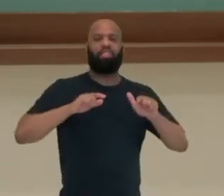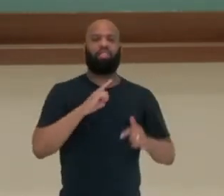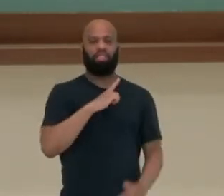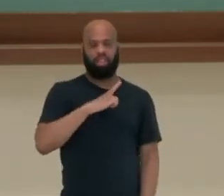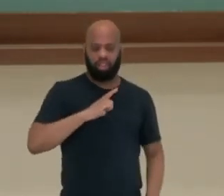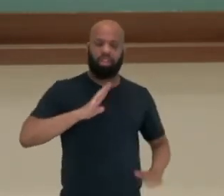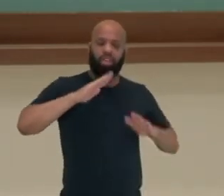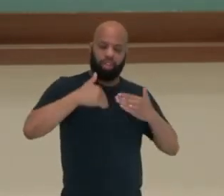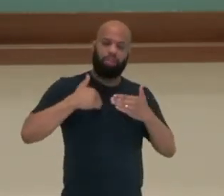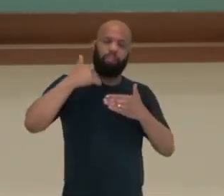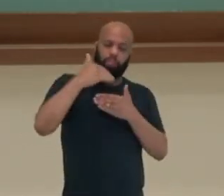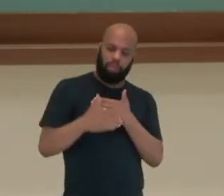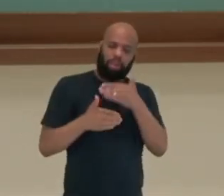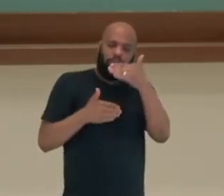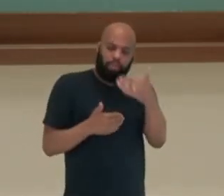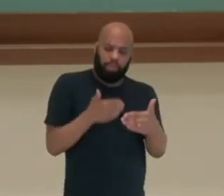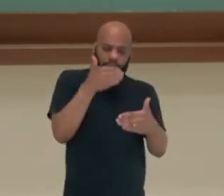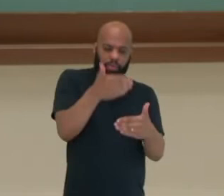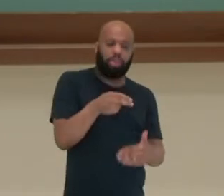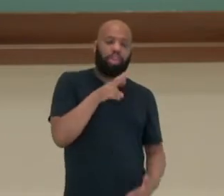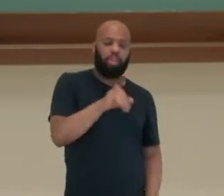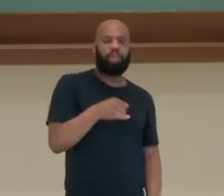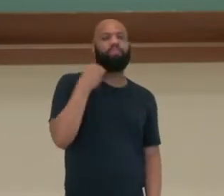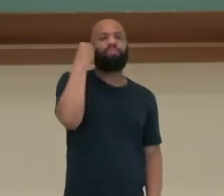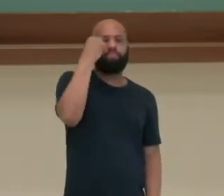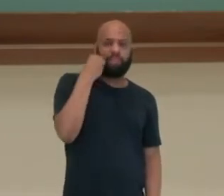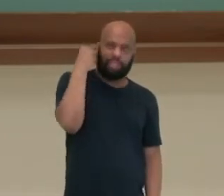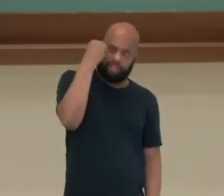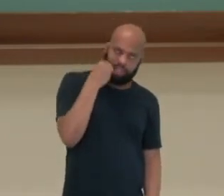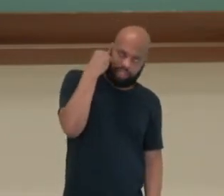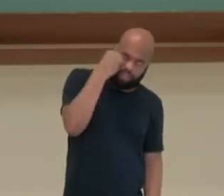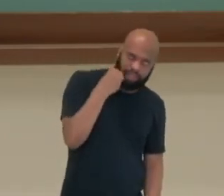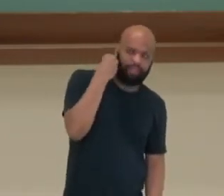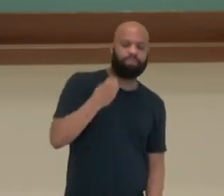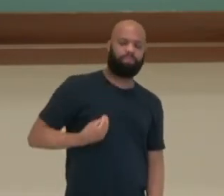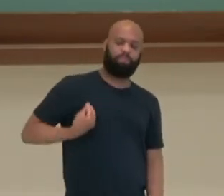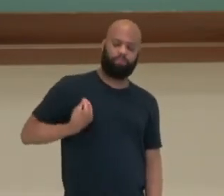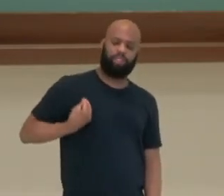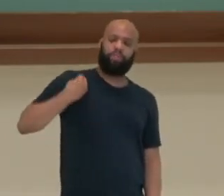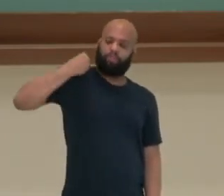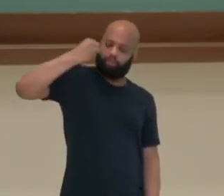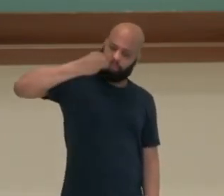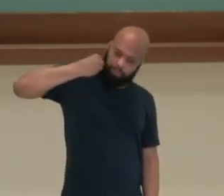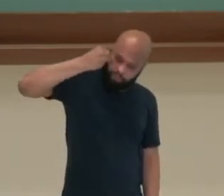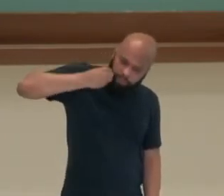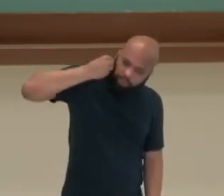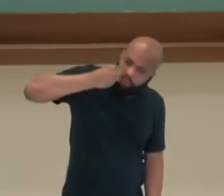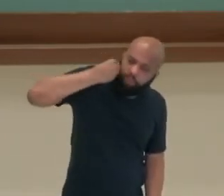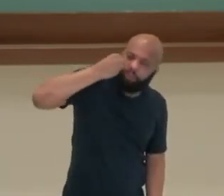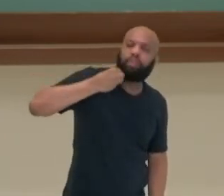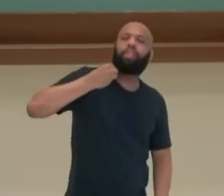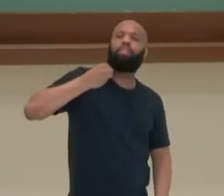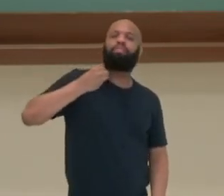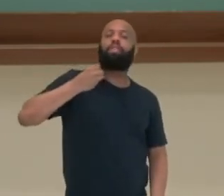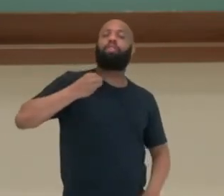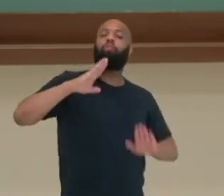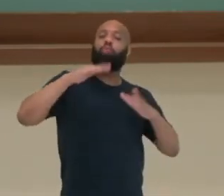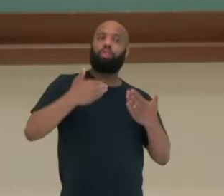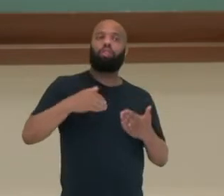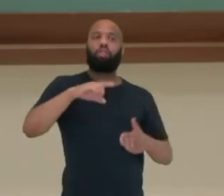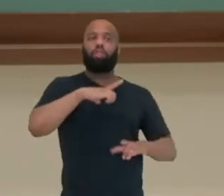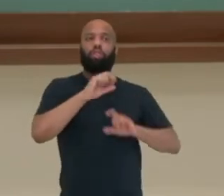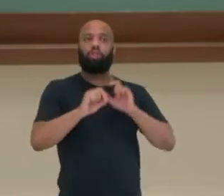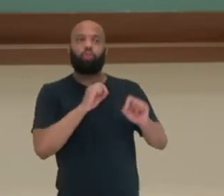é só a partir das nossas experiências sensíveis, das nossas experiências empíricas,